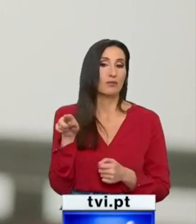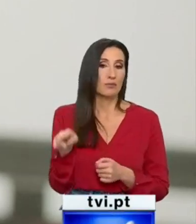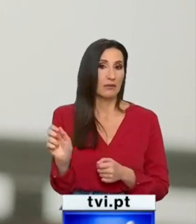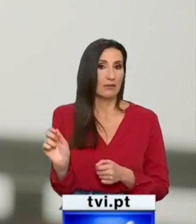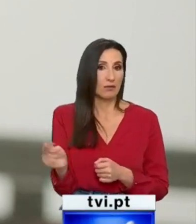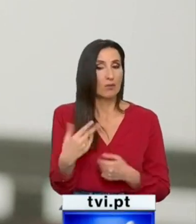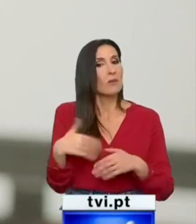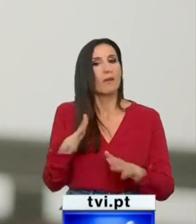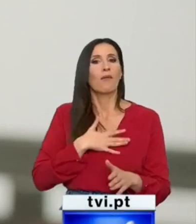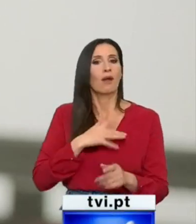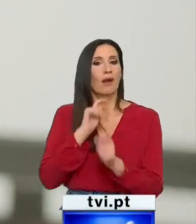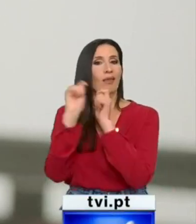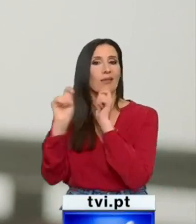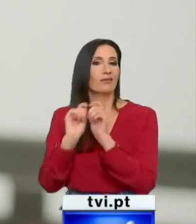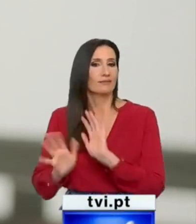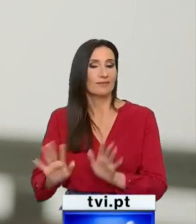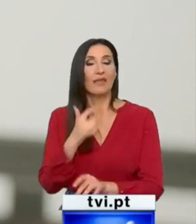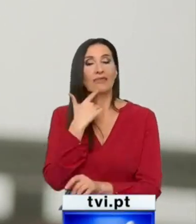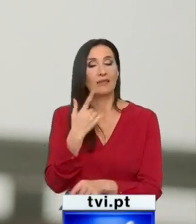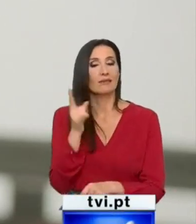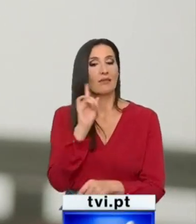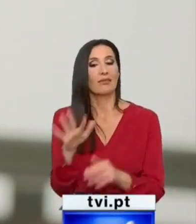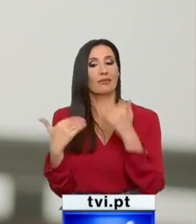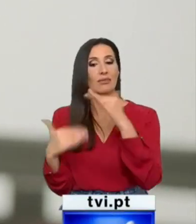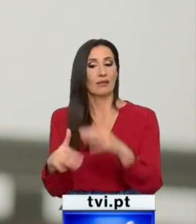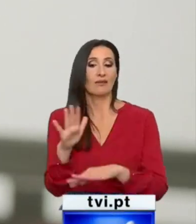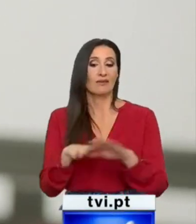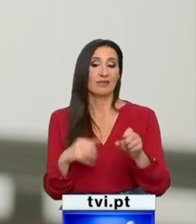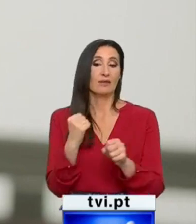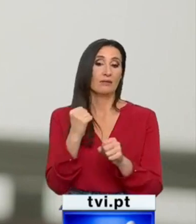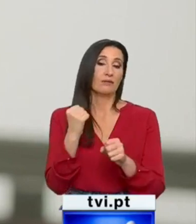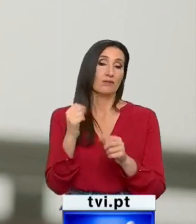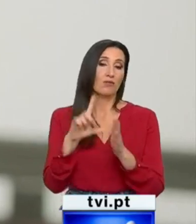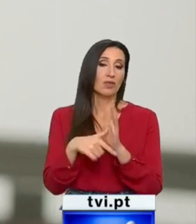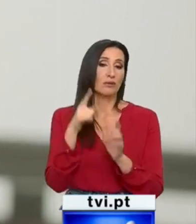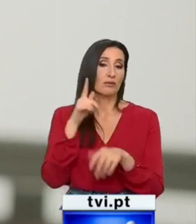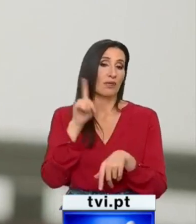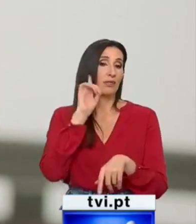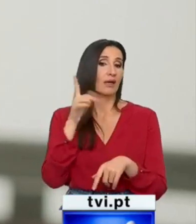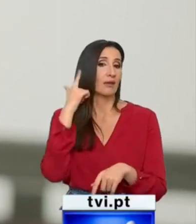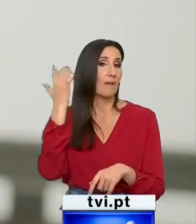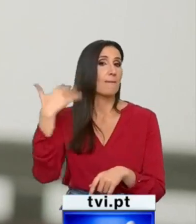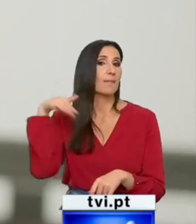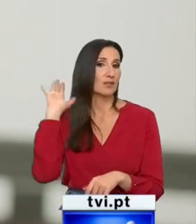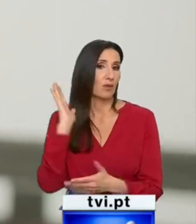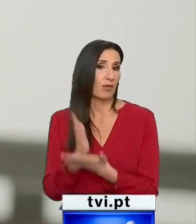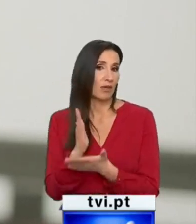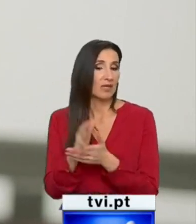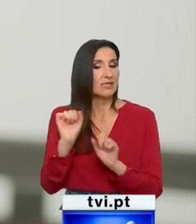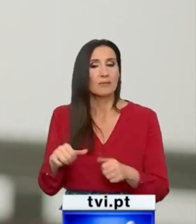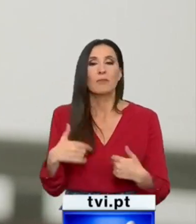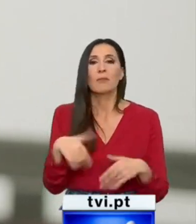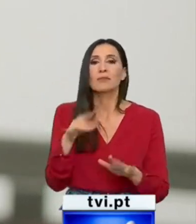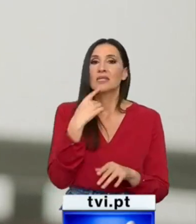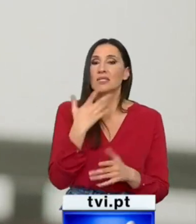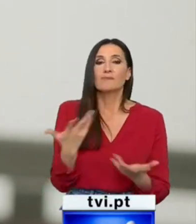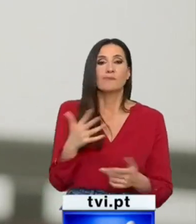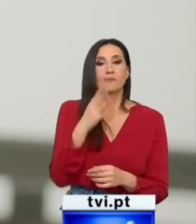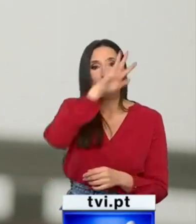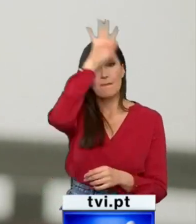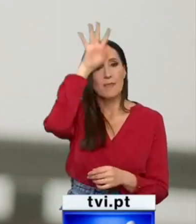dos Serviços Prisionais. Admite que o prazo de execução do projeto já foi ultrapassado, mas alega que tem sido impossível, em